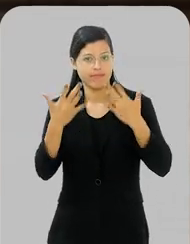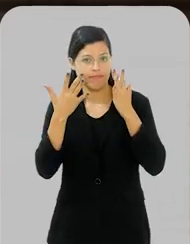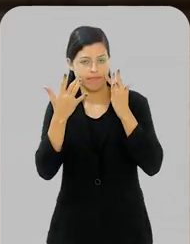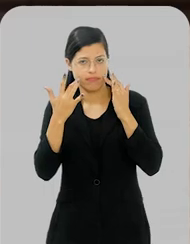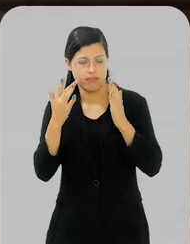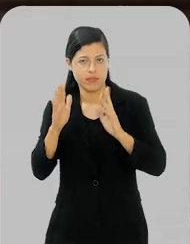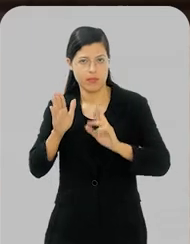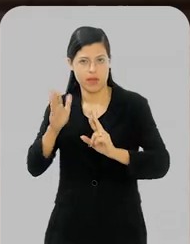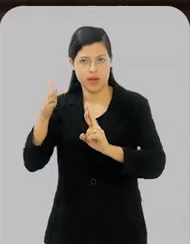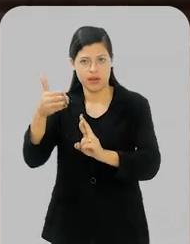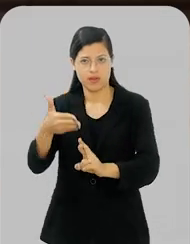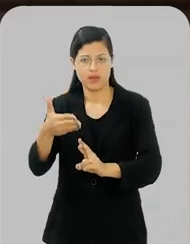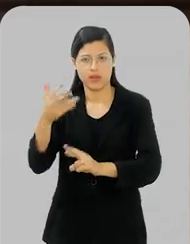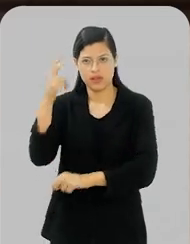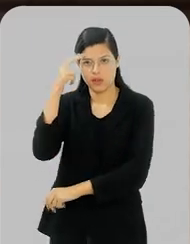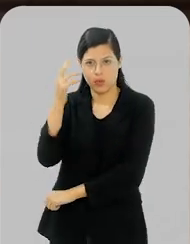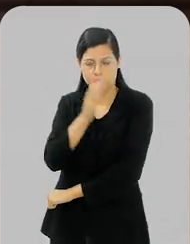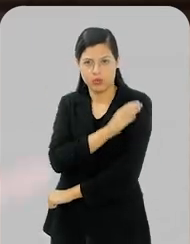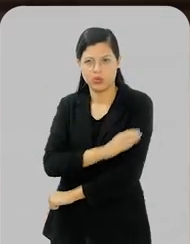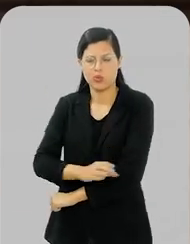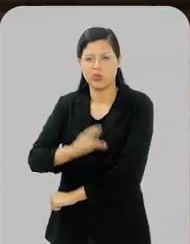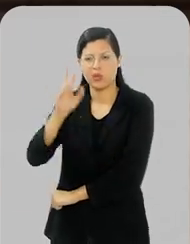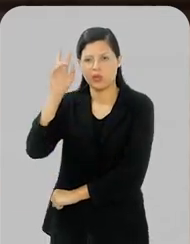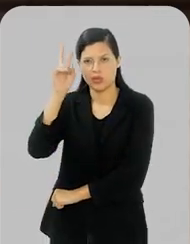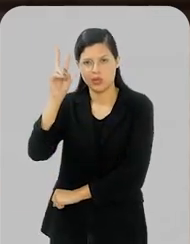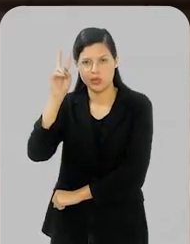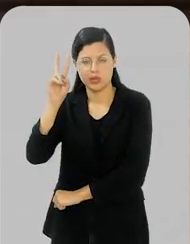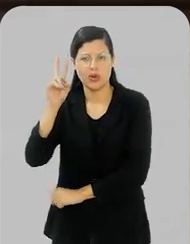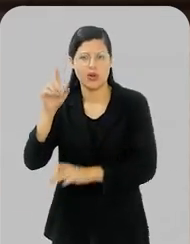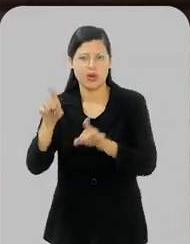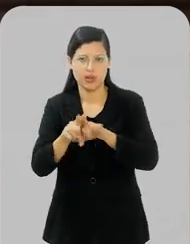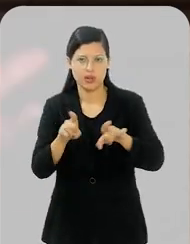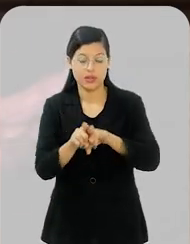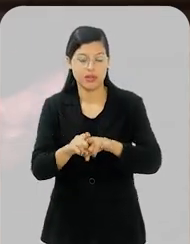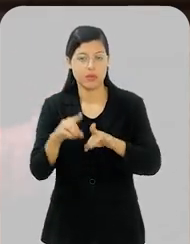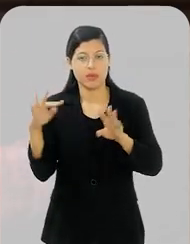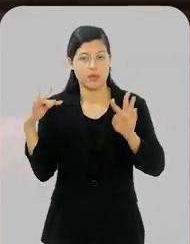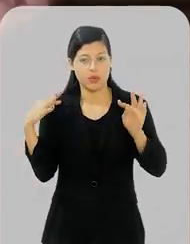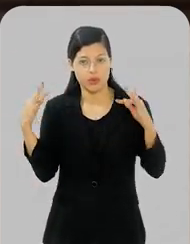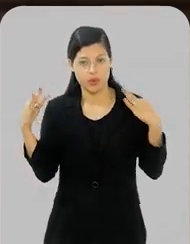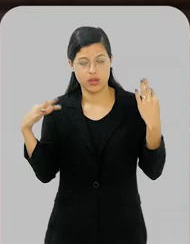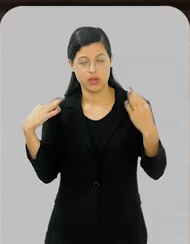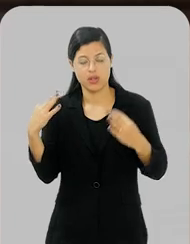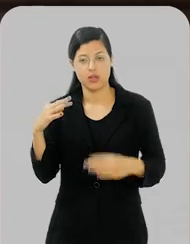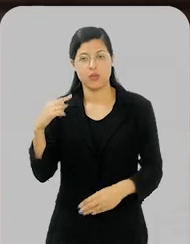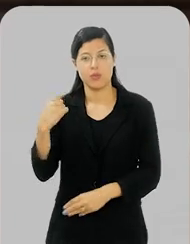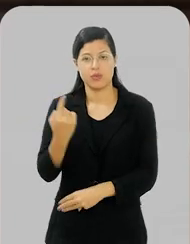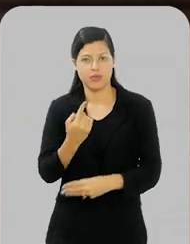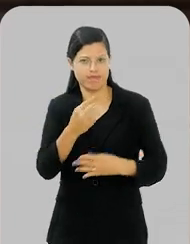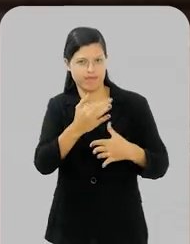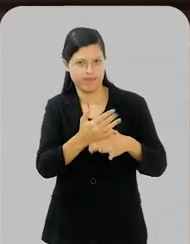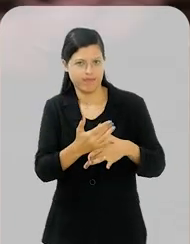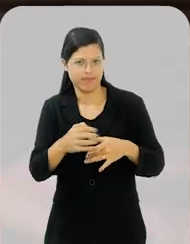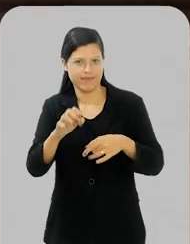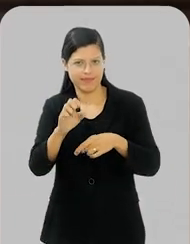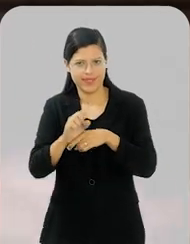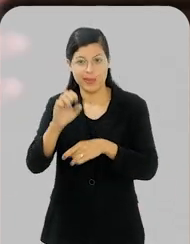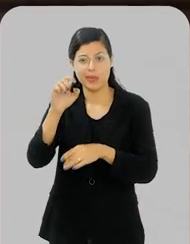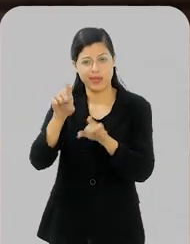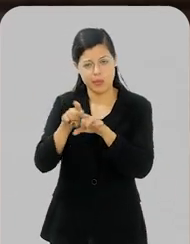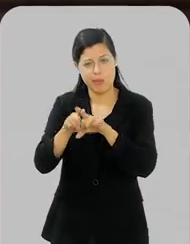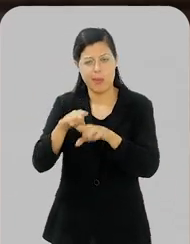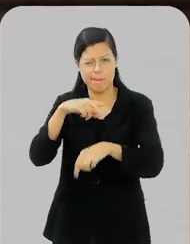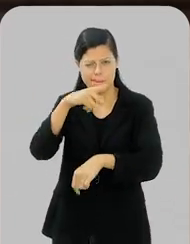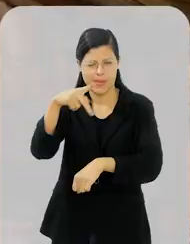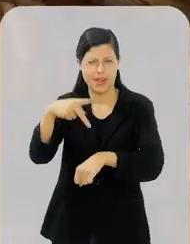o teatro é uma referência para a cultura, para a história e para o turismo da nossa cidade, do nosso